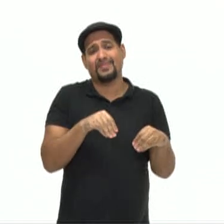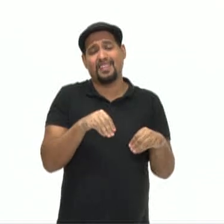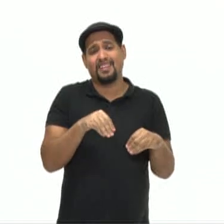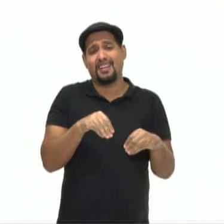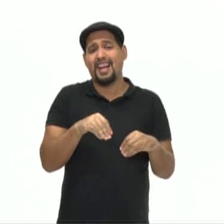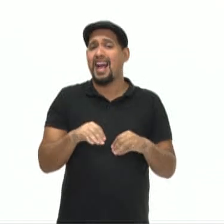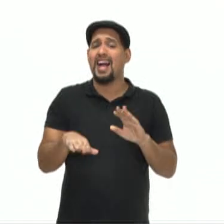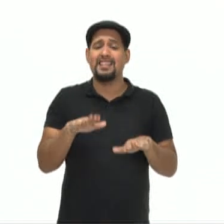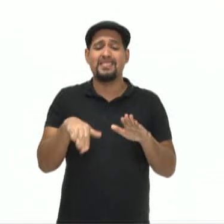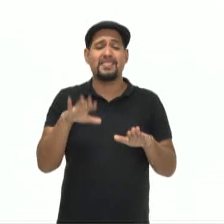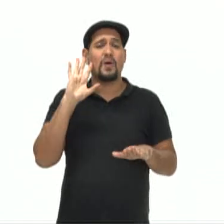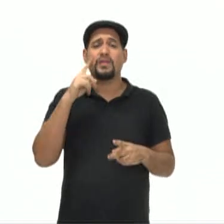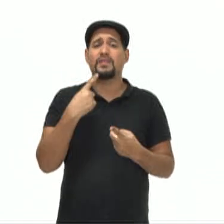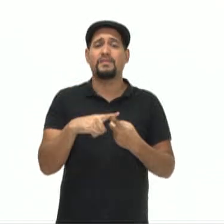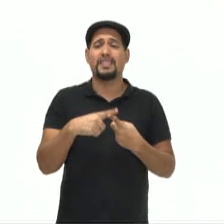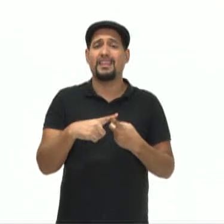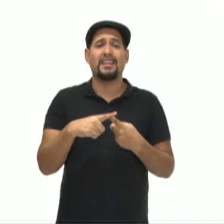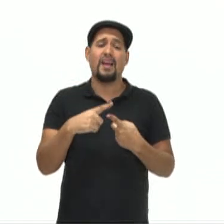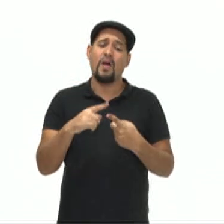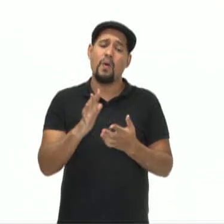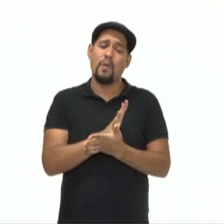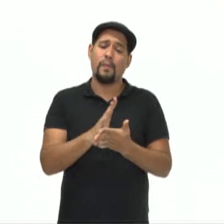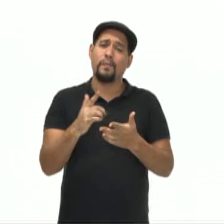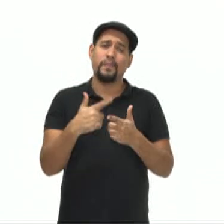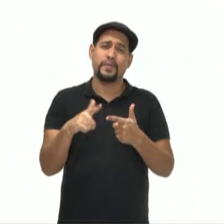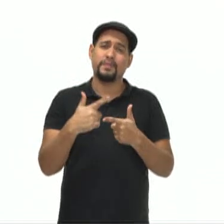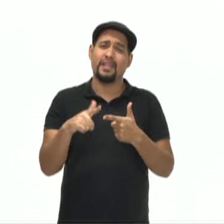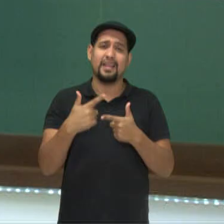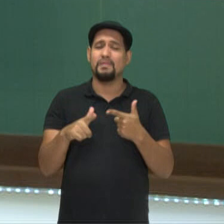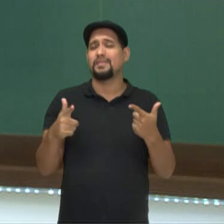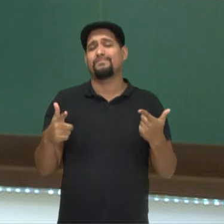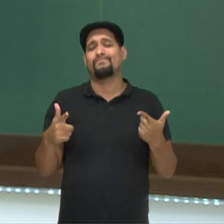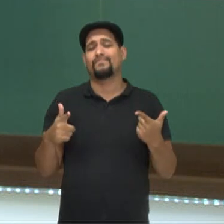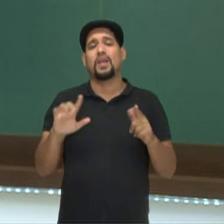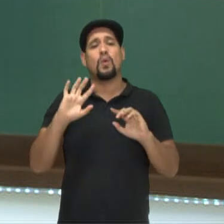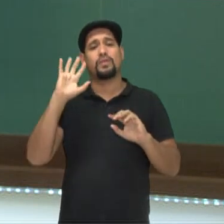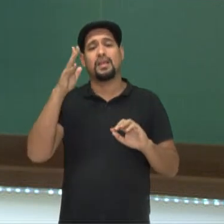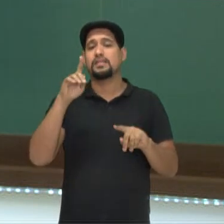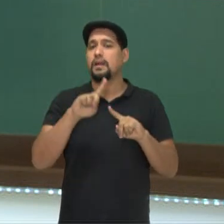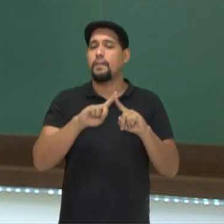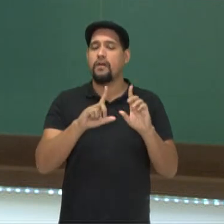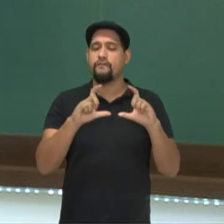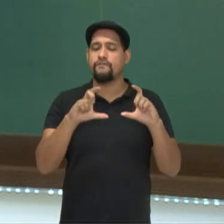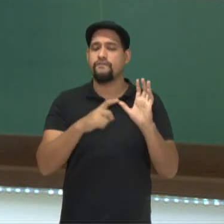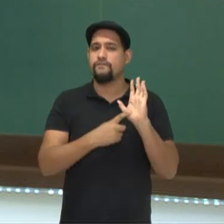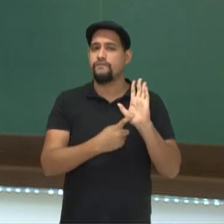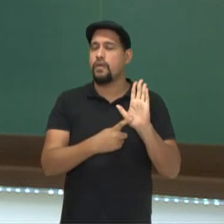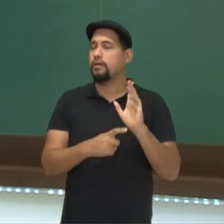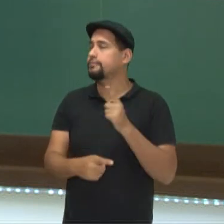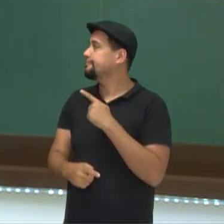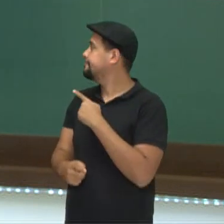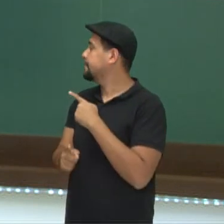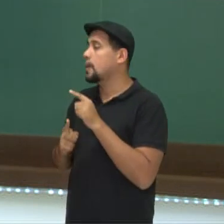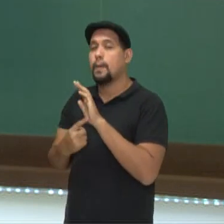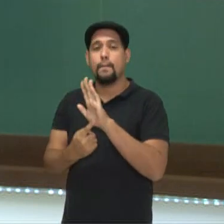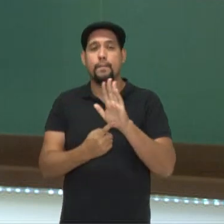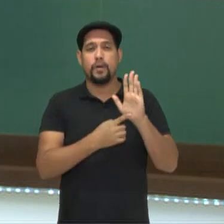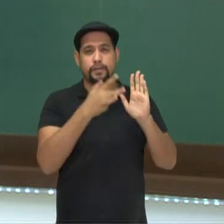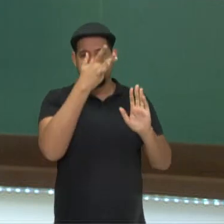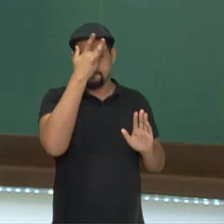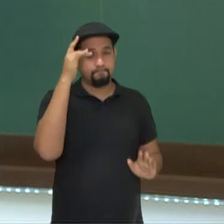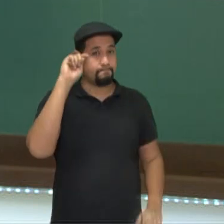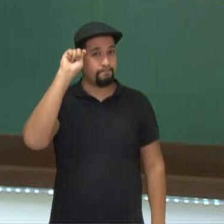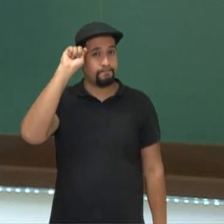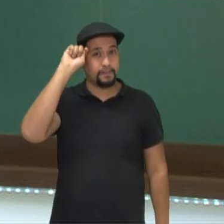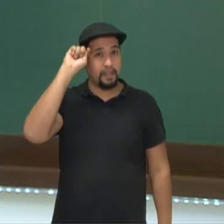geralmente ocorrendo por catástrofes naturais. Essa imagem, ela está mostrando o pessoal saindo do continente